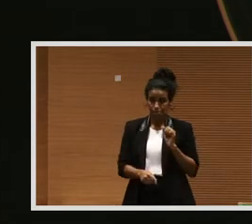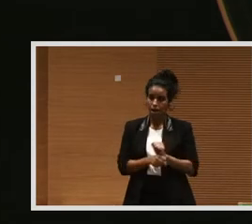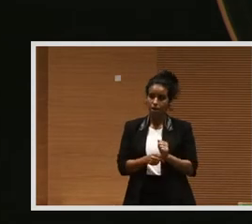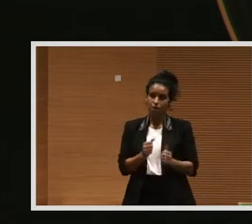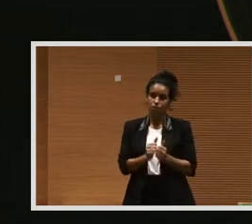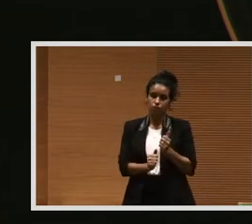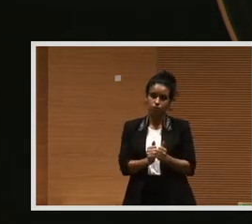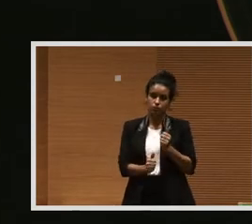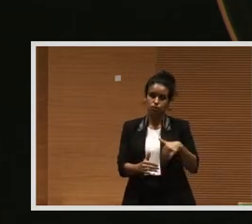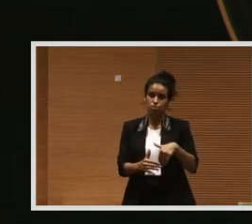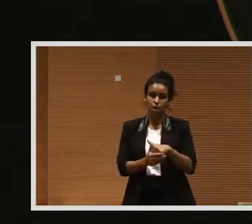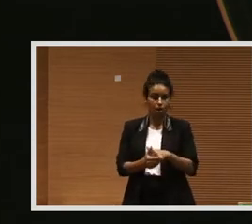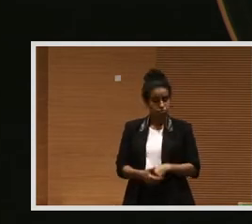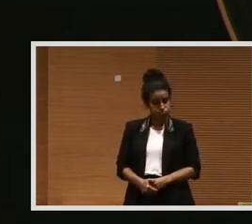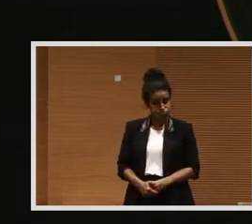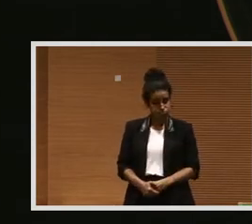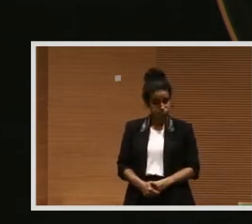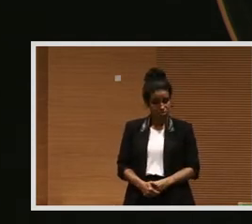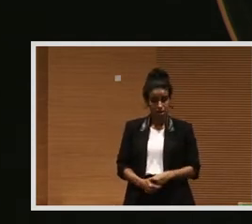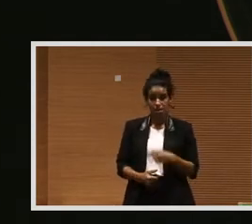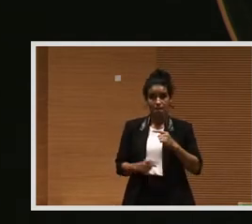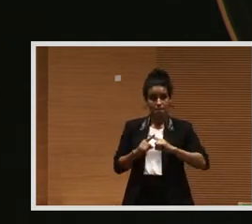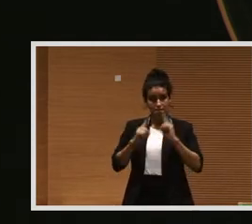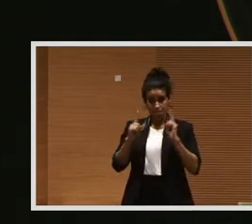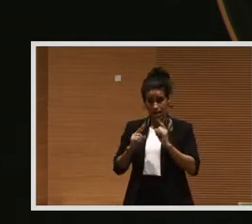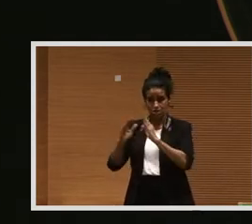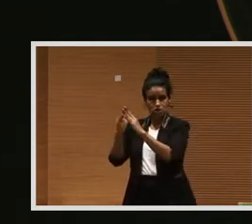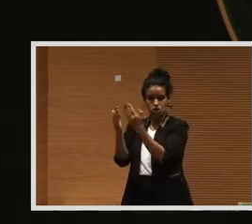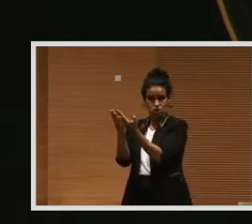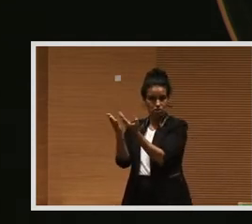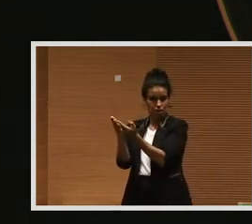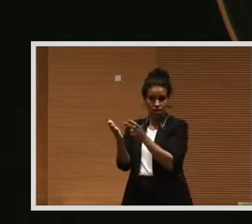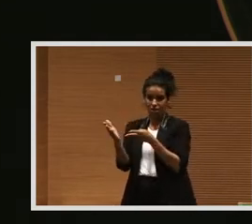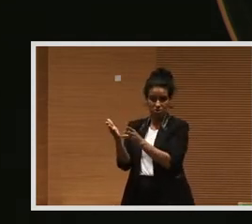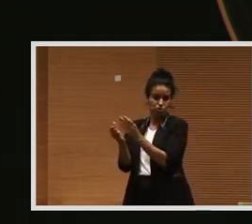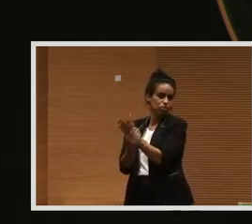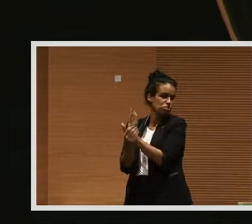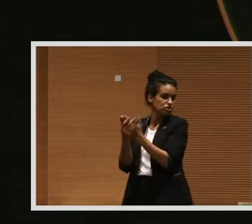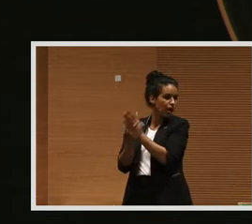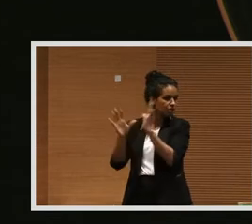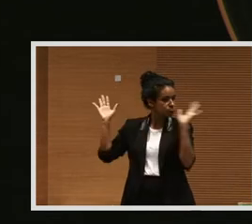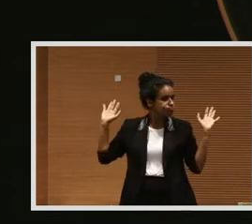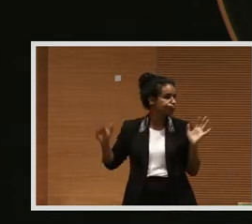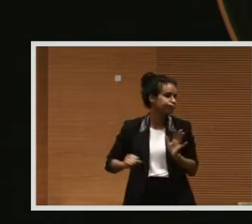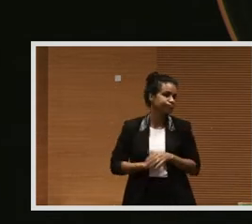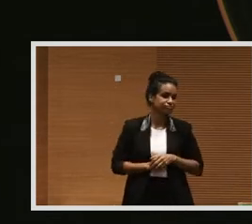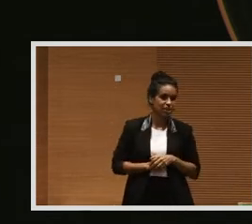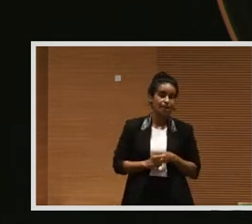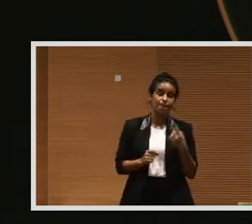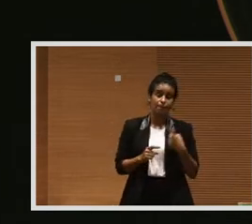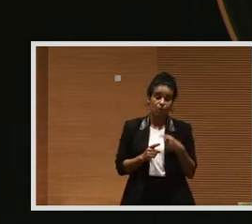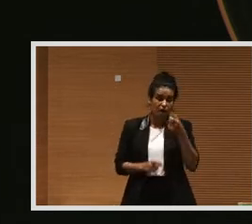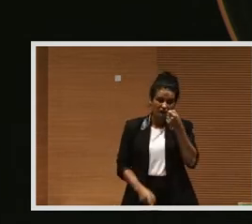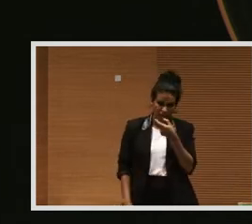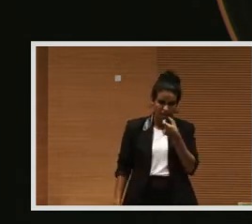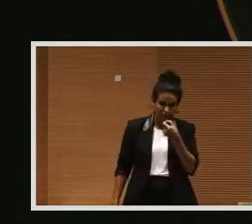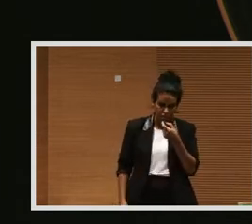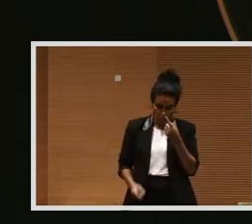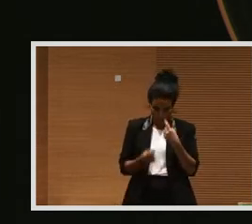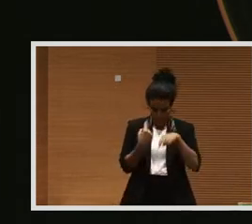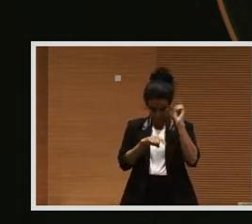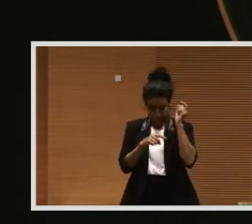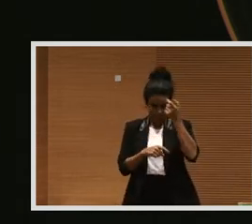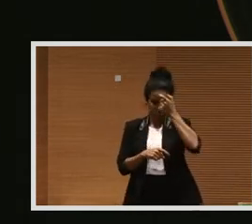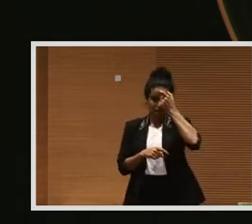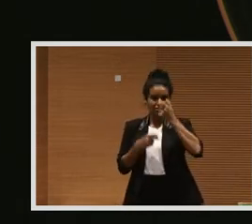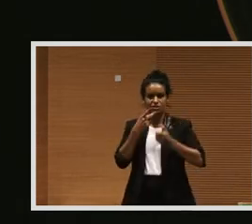Até porque não há pílula que torne a escola agradável. A única pílula que torna a